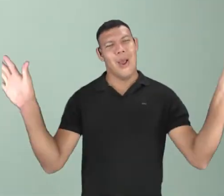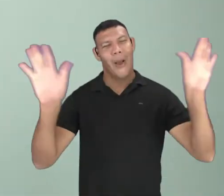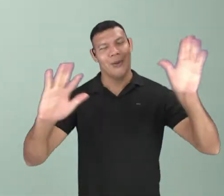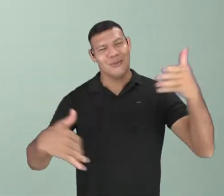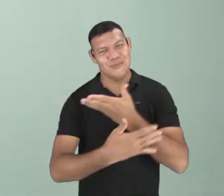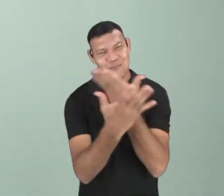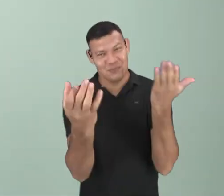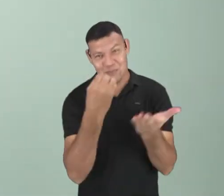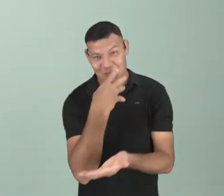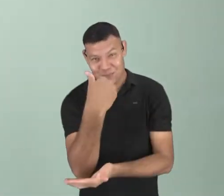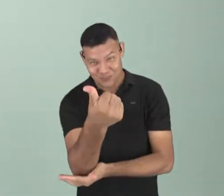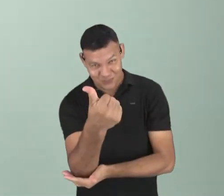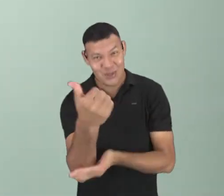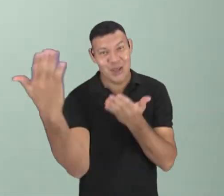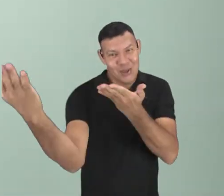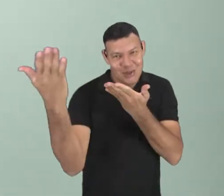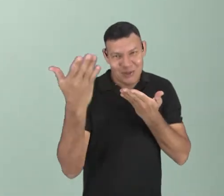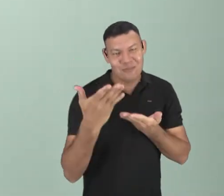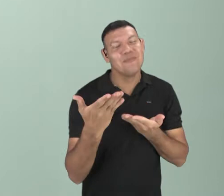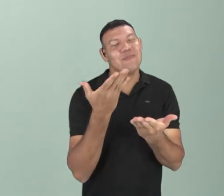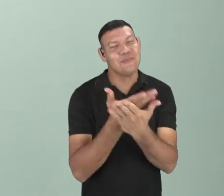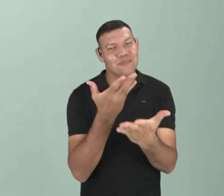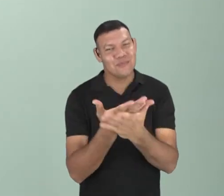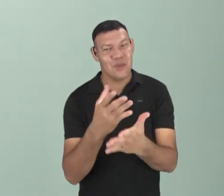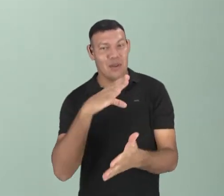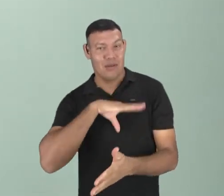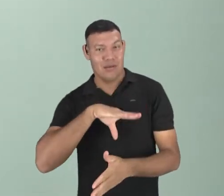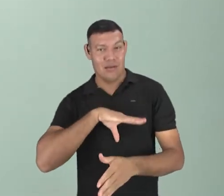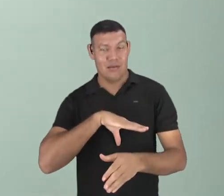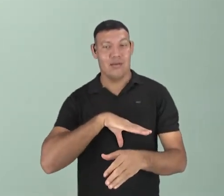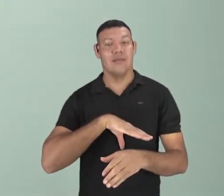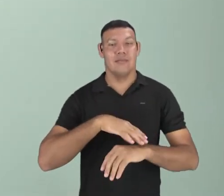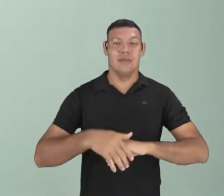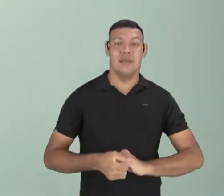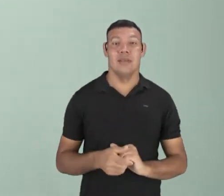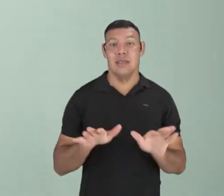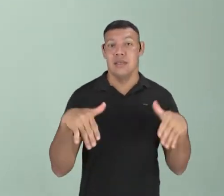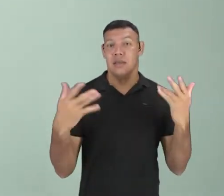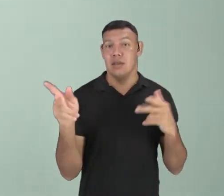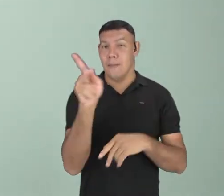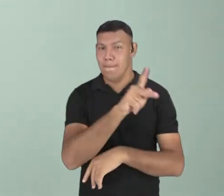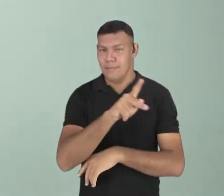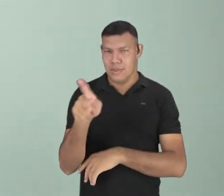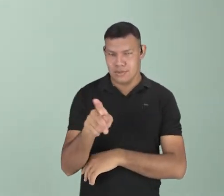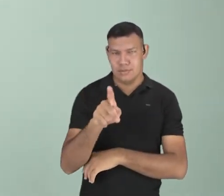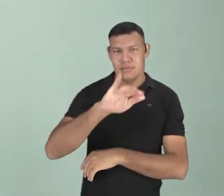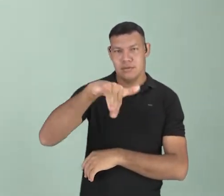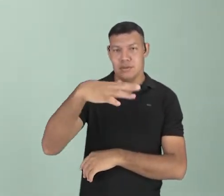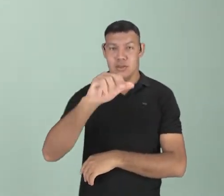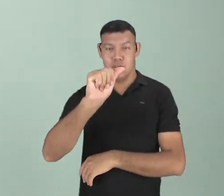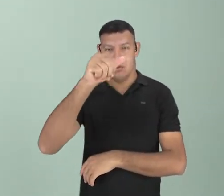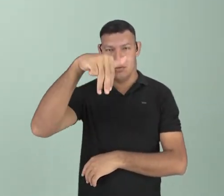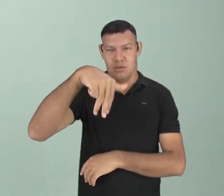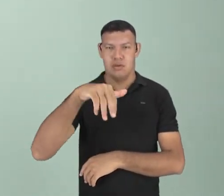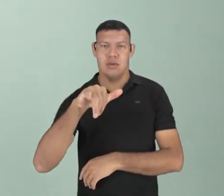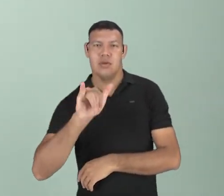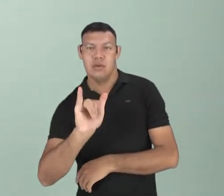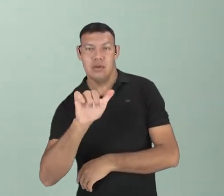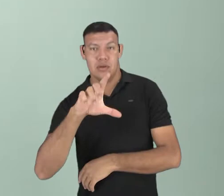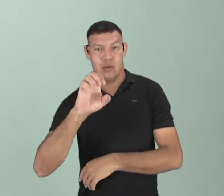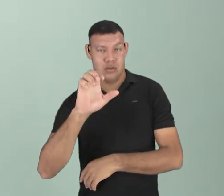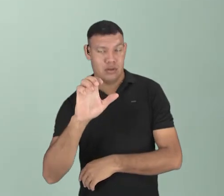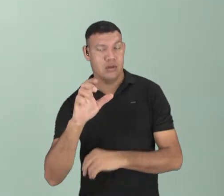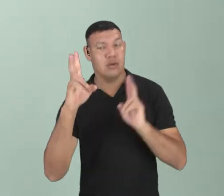Olá, galerinha, tudo bem? Bem-vindos à aula de língua portuguesa. Eu sou a professora Jamile Fontinelli e o nosso assunto